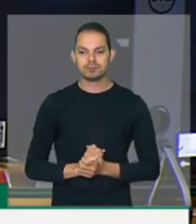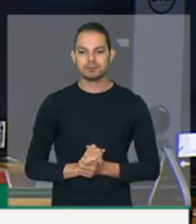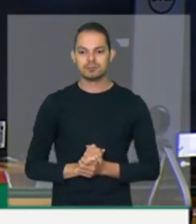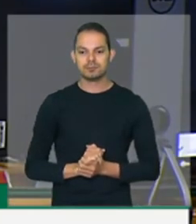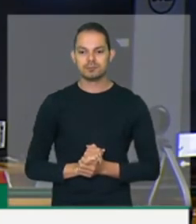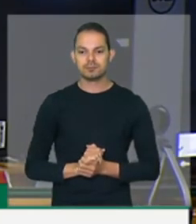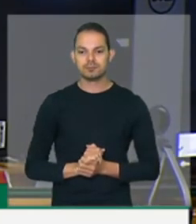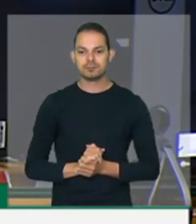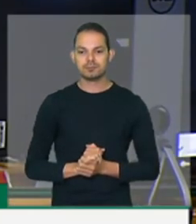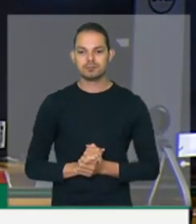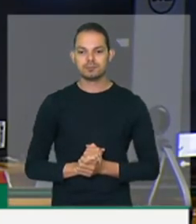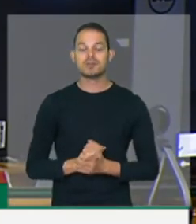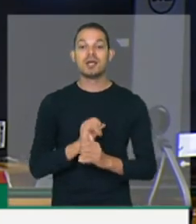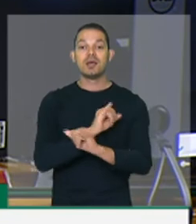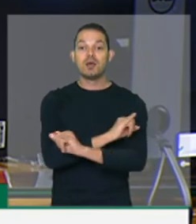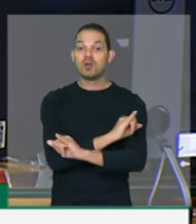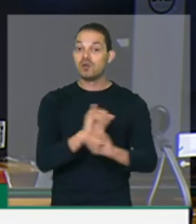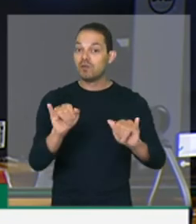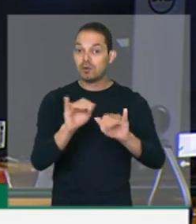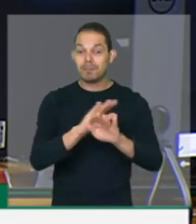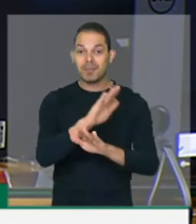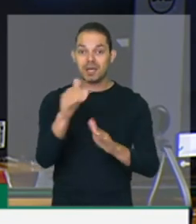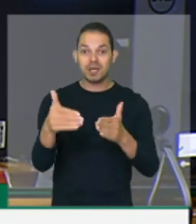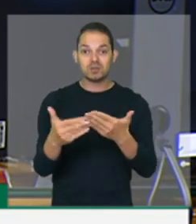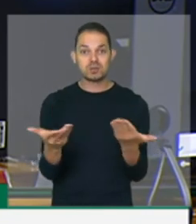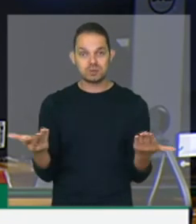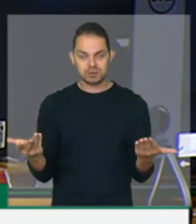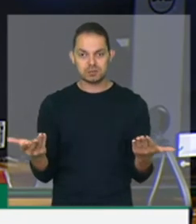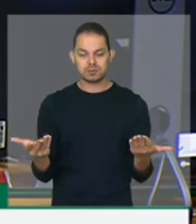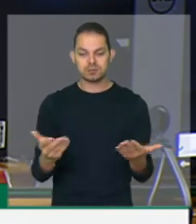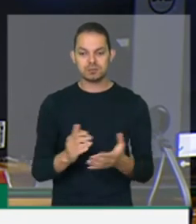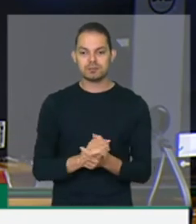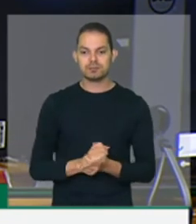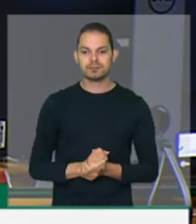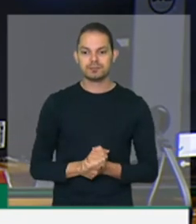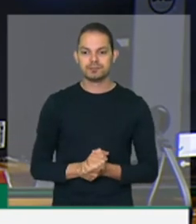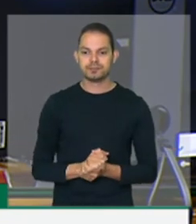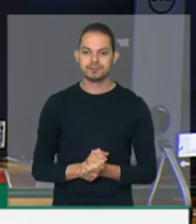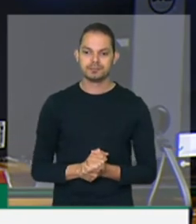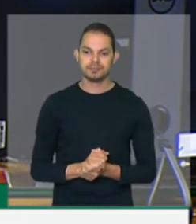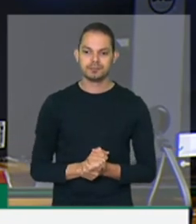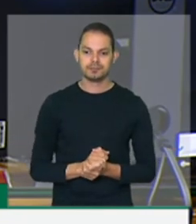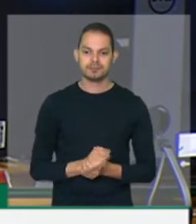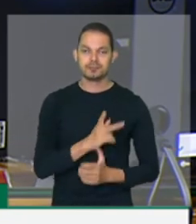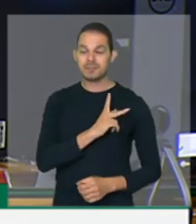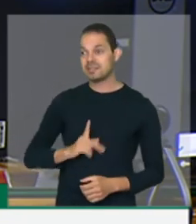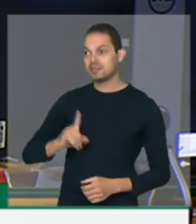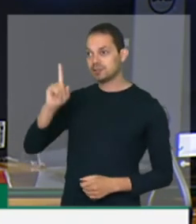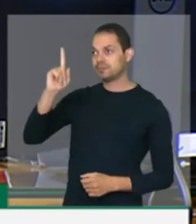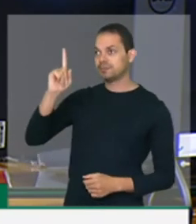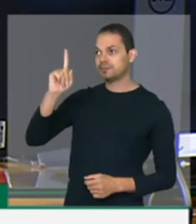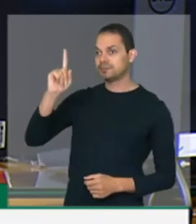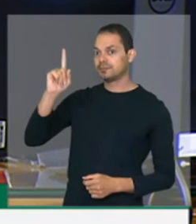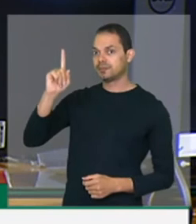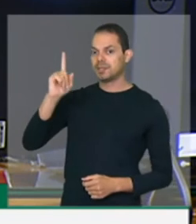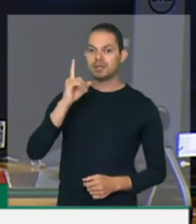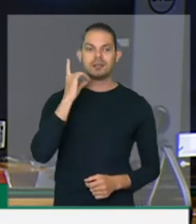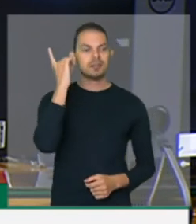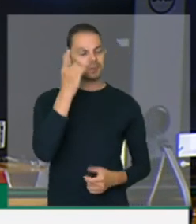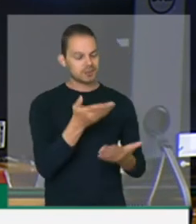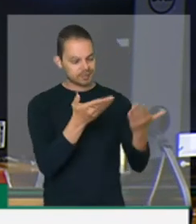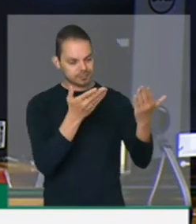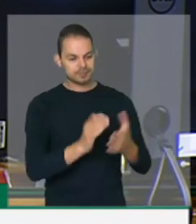tenho... Como há esse encaminhamento? Presidente. Peço. Aqui, presidente. Deputado Renildo.